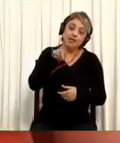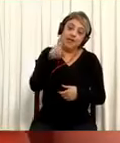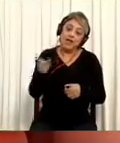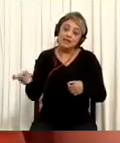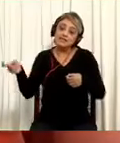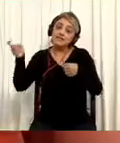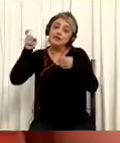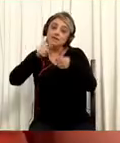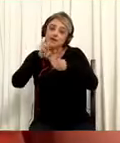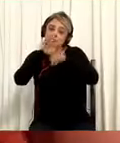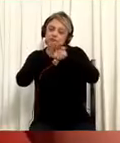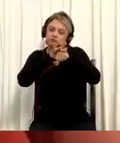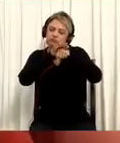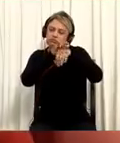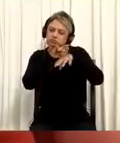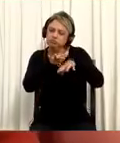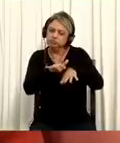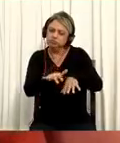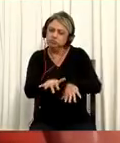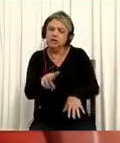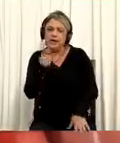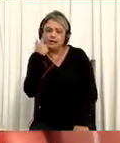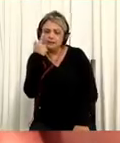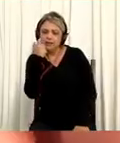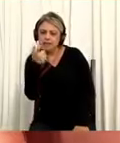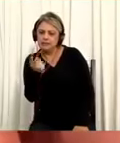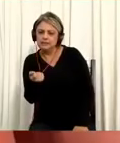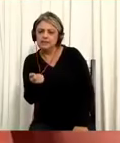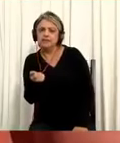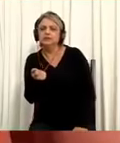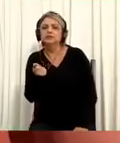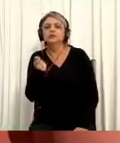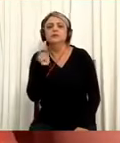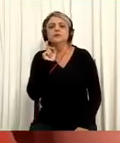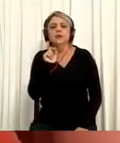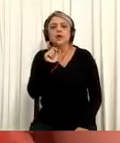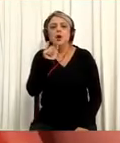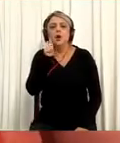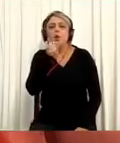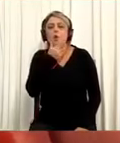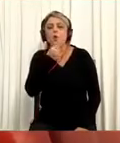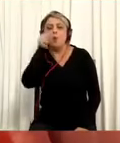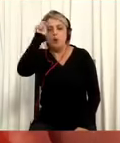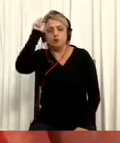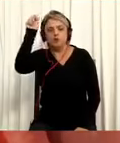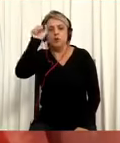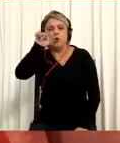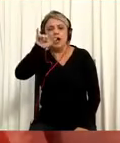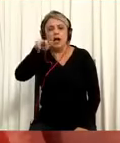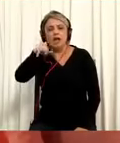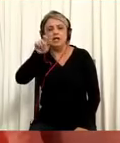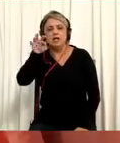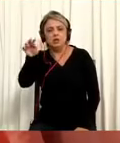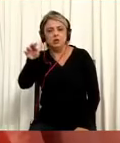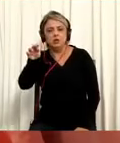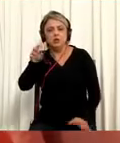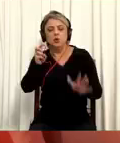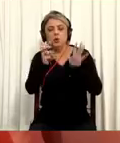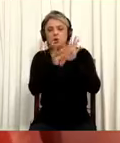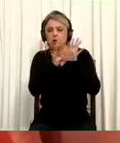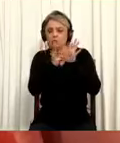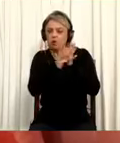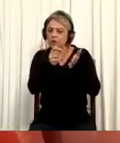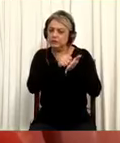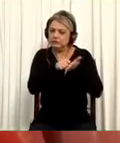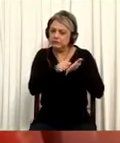retorno, essa pandemia, eu acho bem interessante. O Ailton Krenak, um líder indígena, escritor,